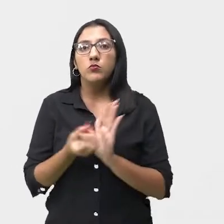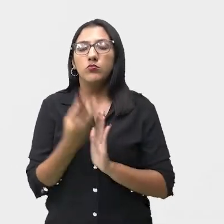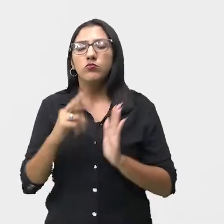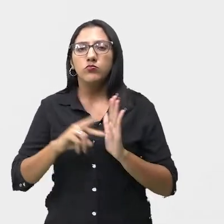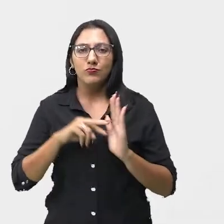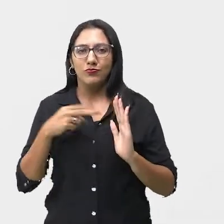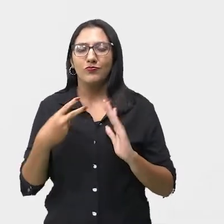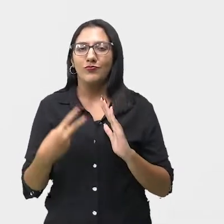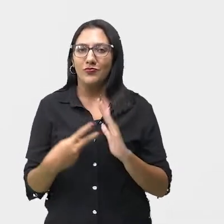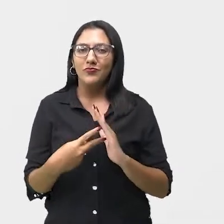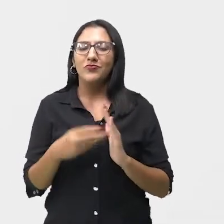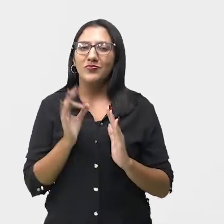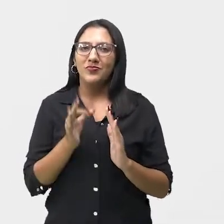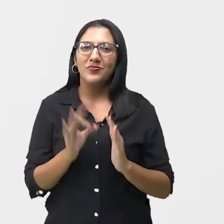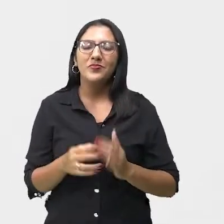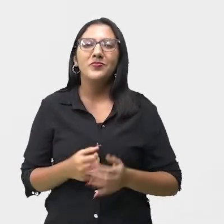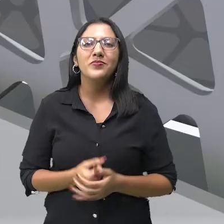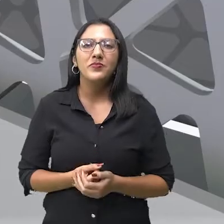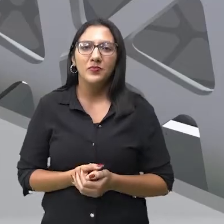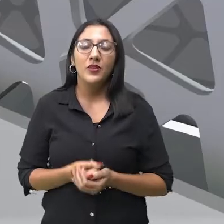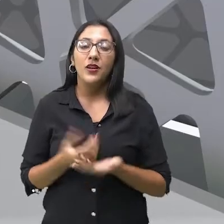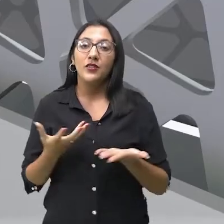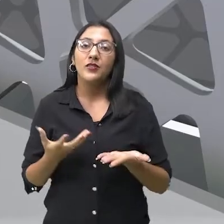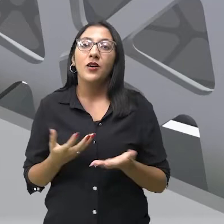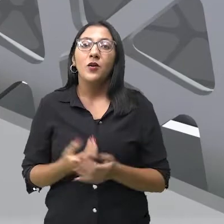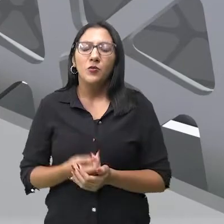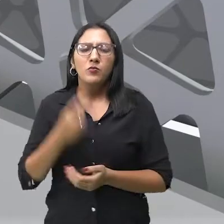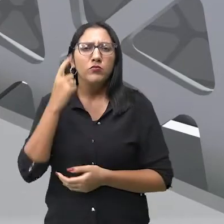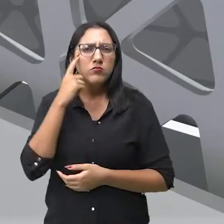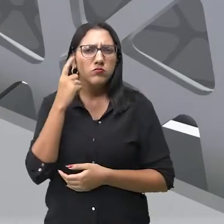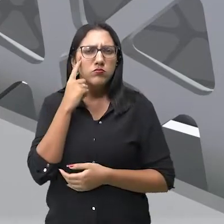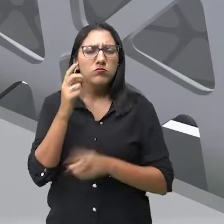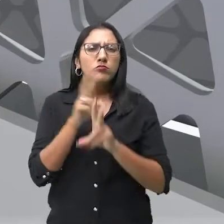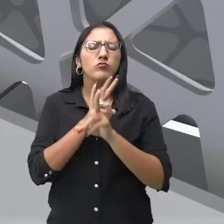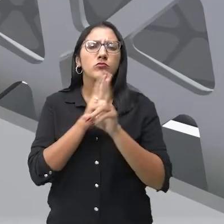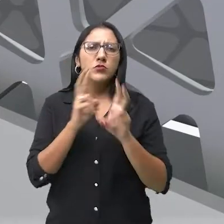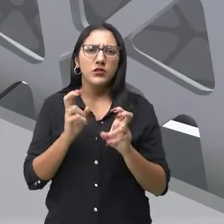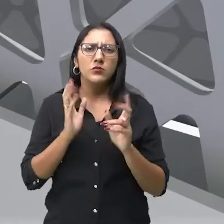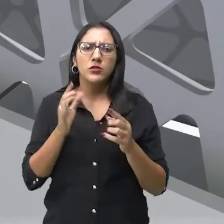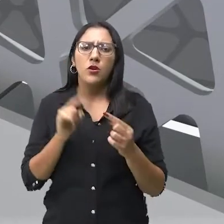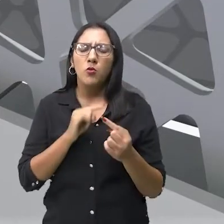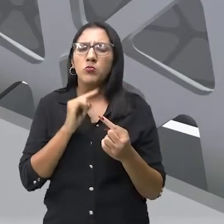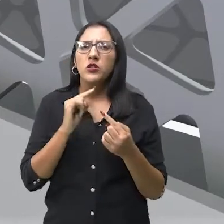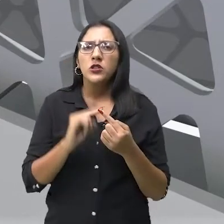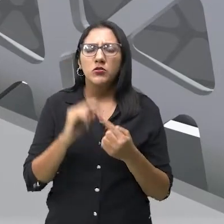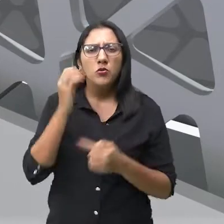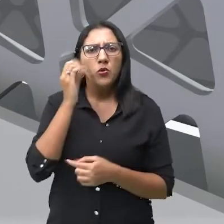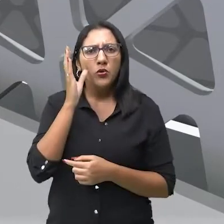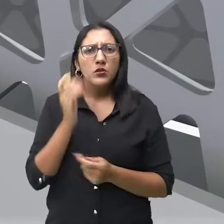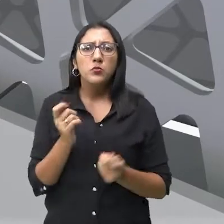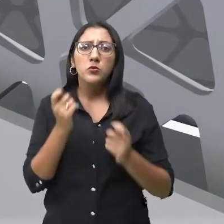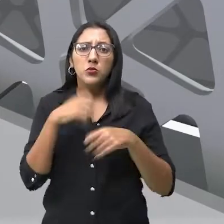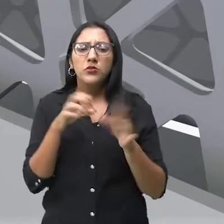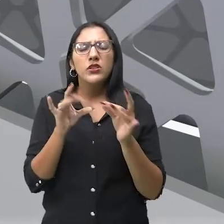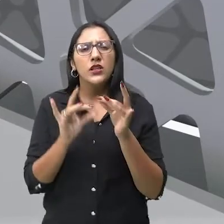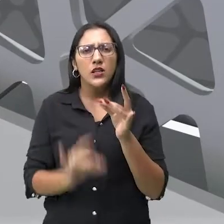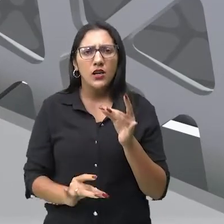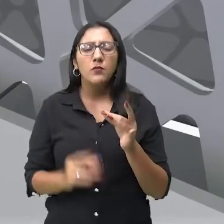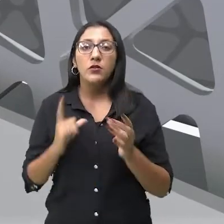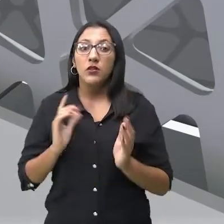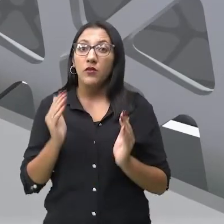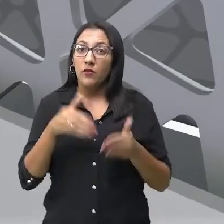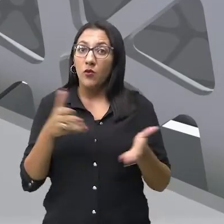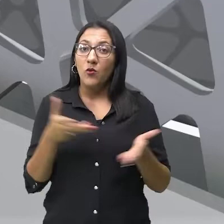efeitos de sentido. Certo, gente? Então, tendo esse objetivo, tendo esse desenvolvimento de conteúdo como